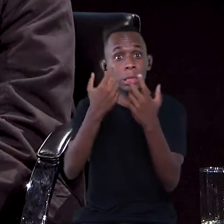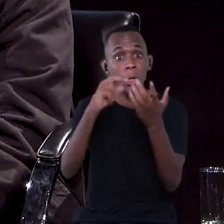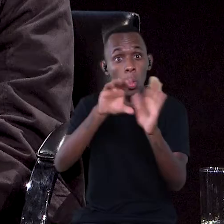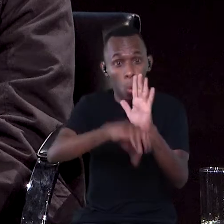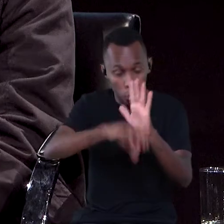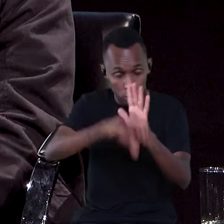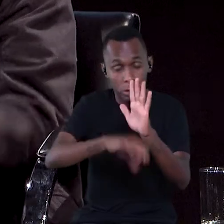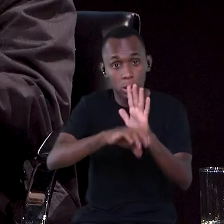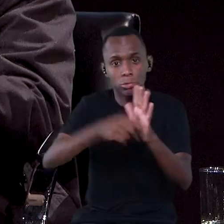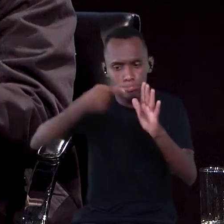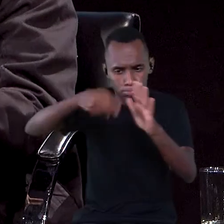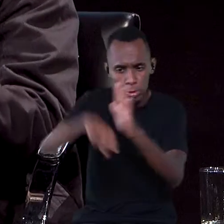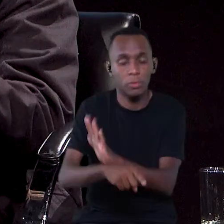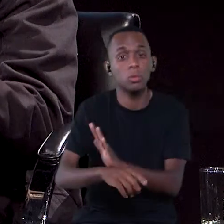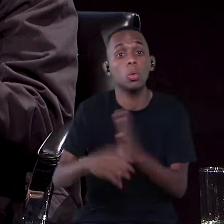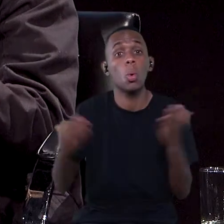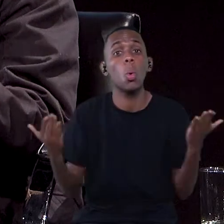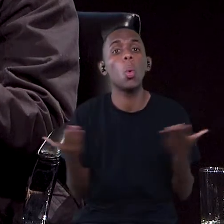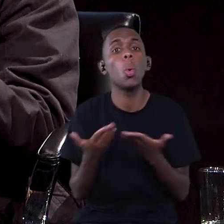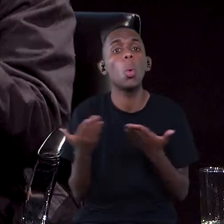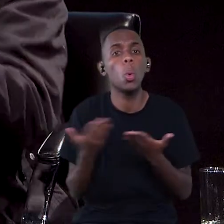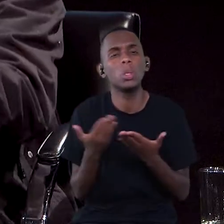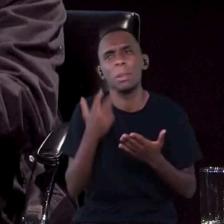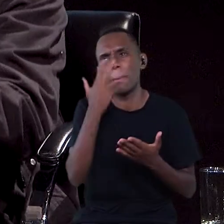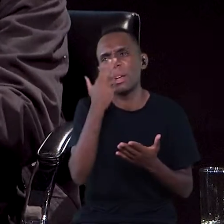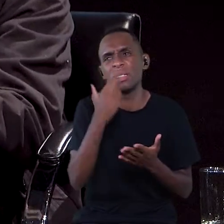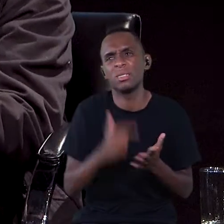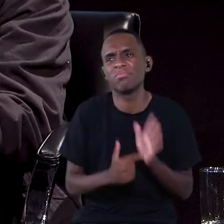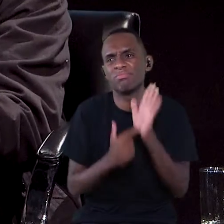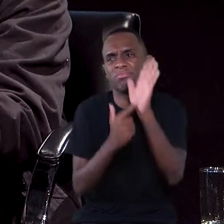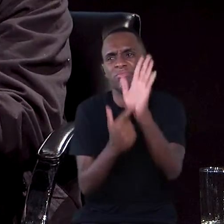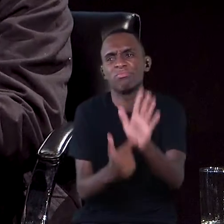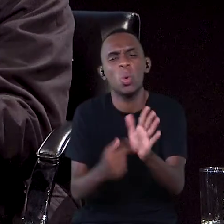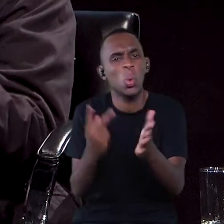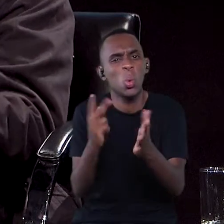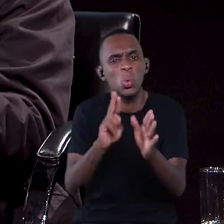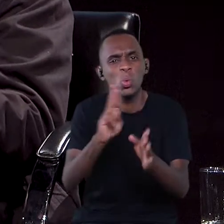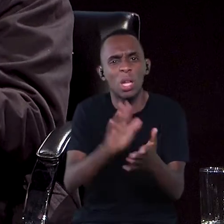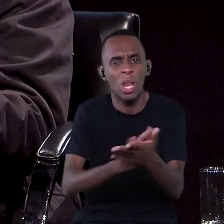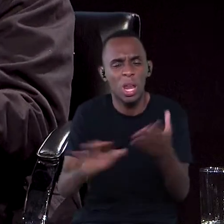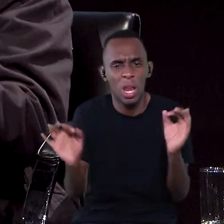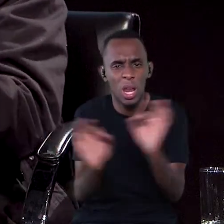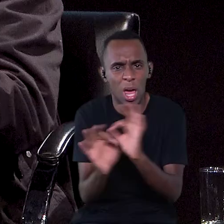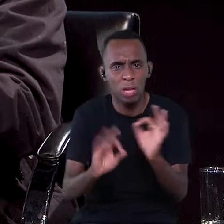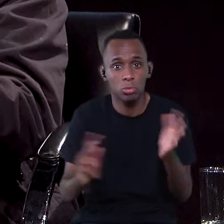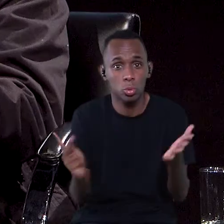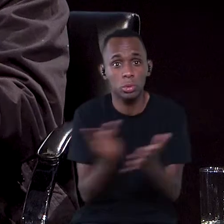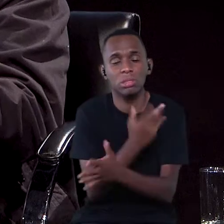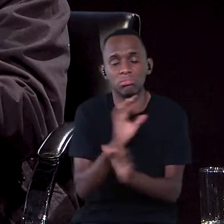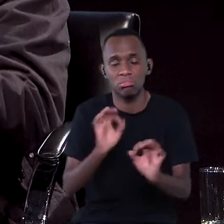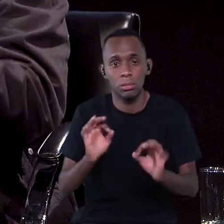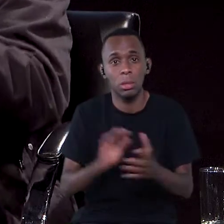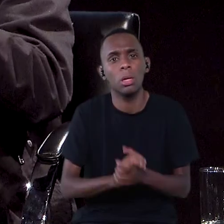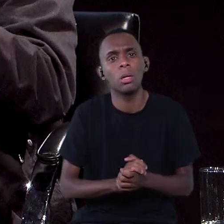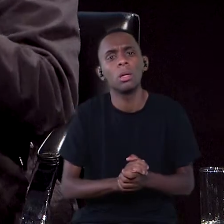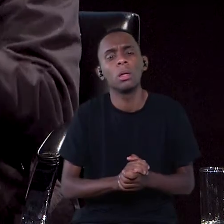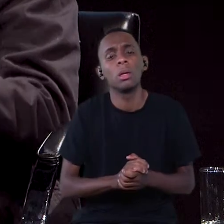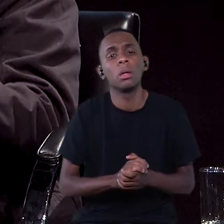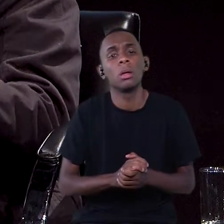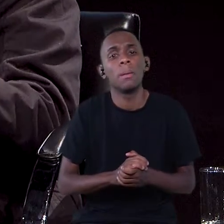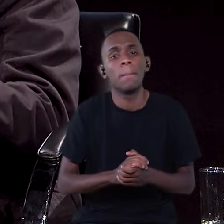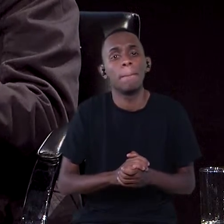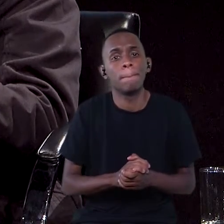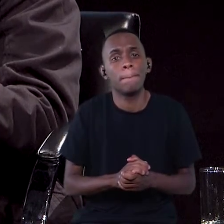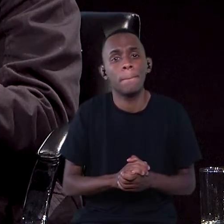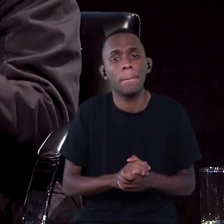hoje, se ele parece inaplicável, dadas as circunstâncias que nós temos em várias áreas, pense em termos do